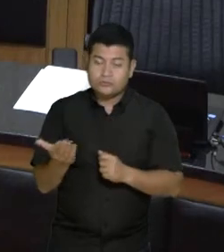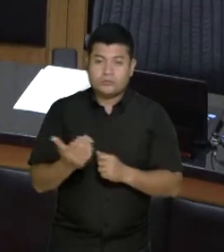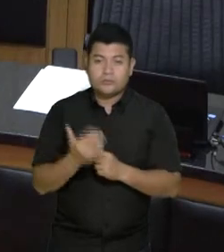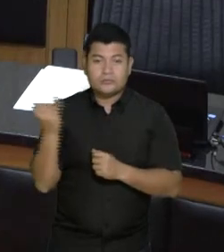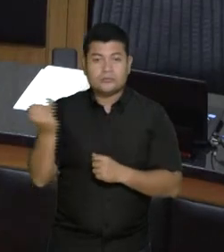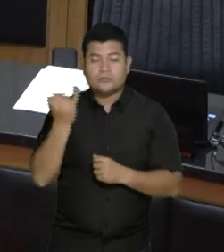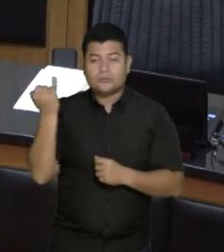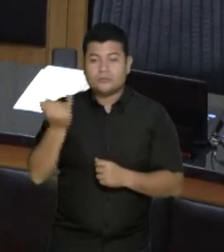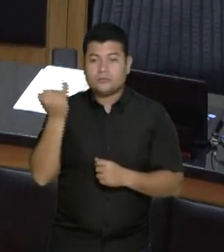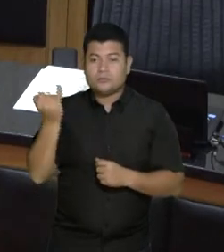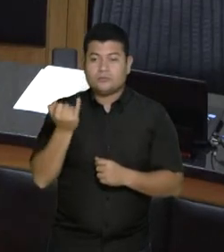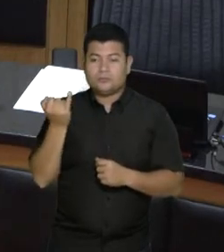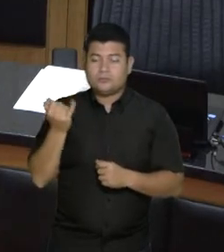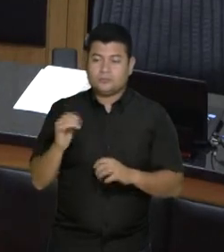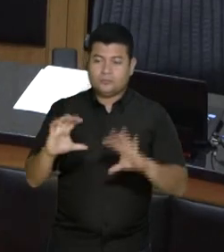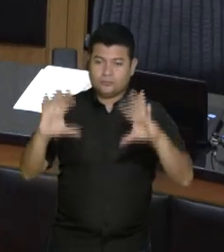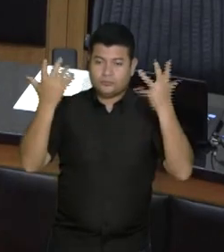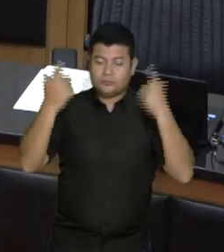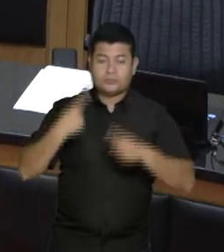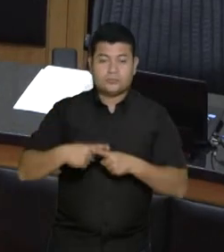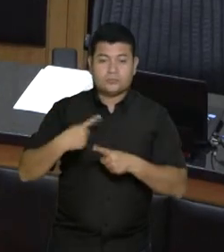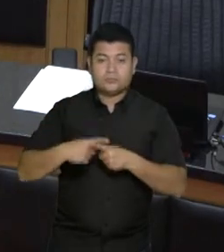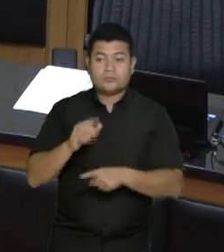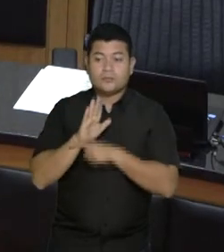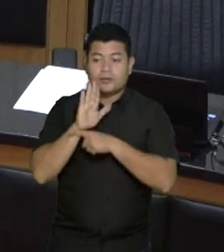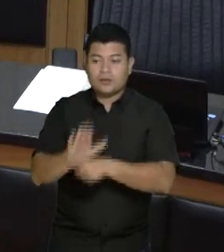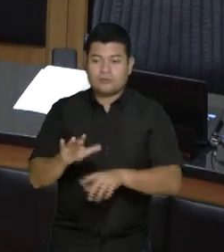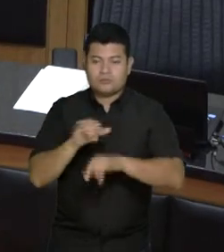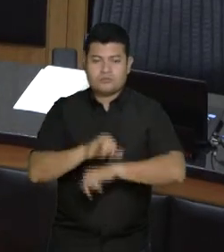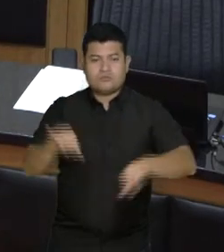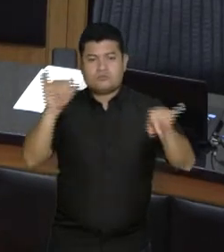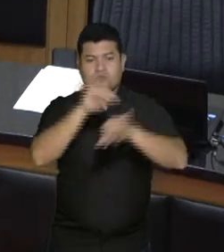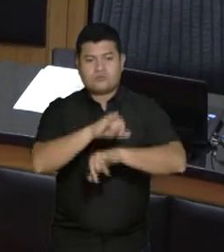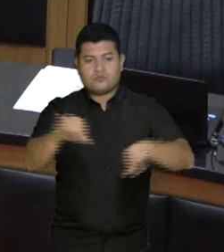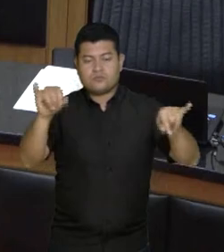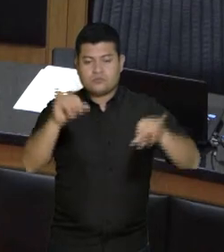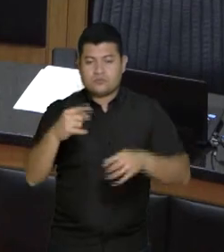importante esses eventos que ajudam a divulgar o município,